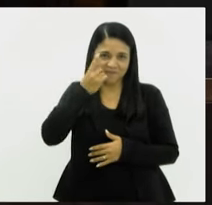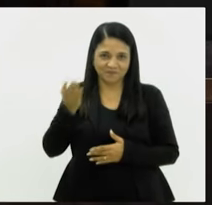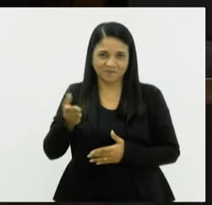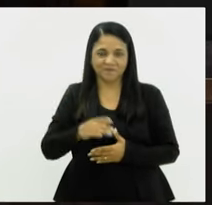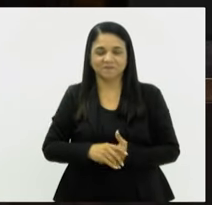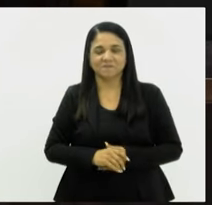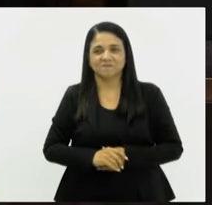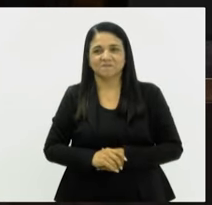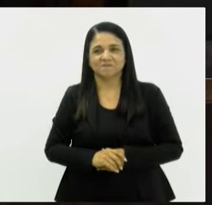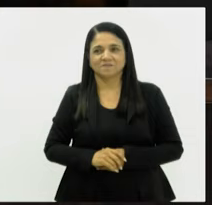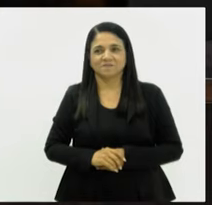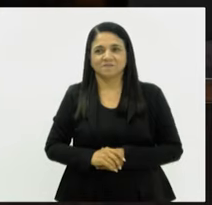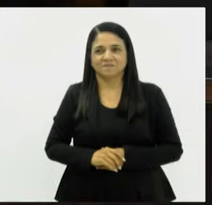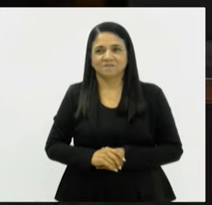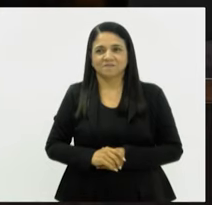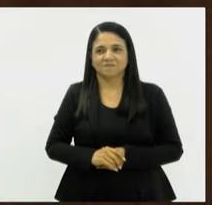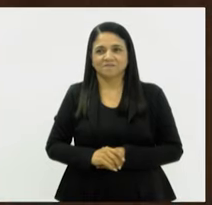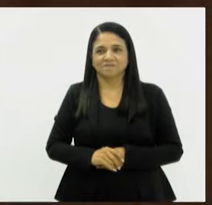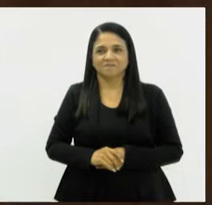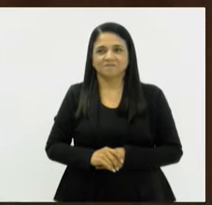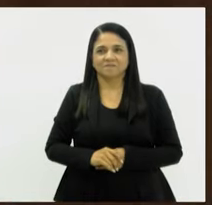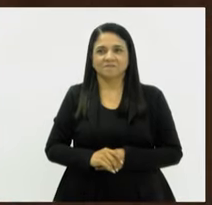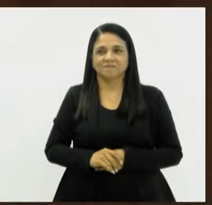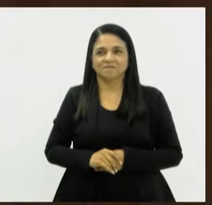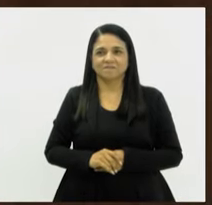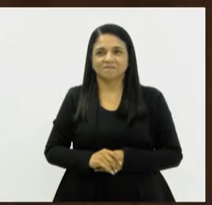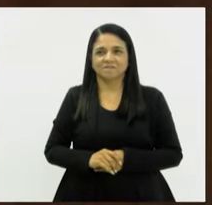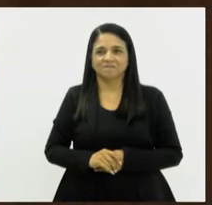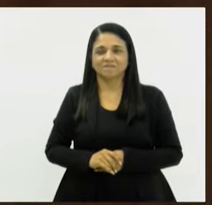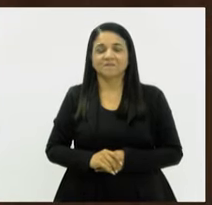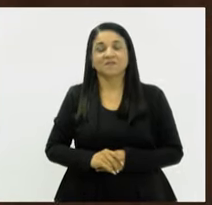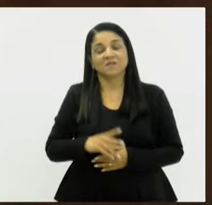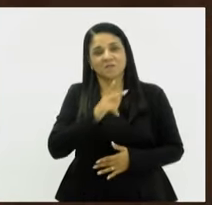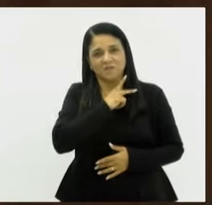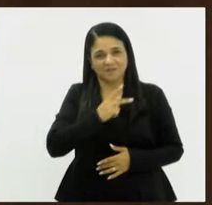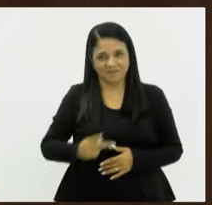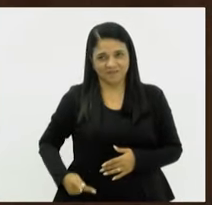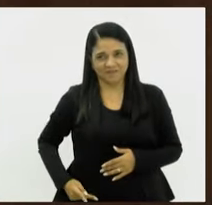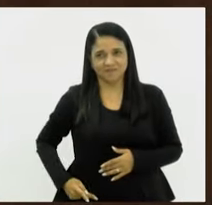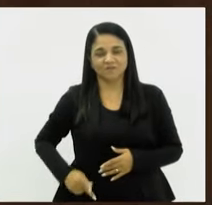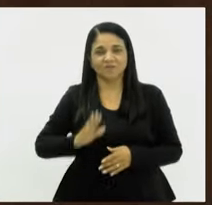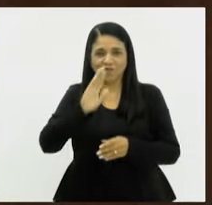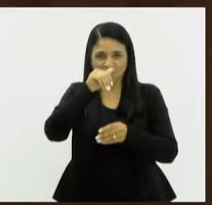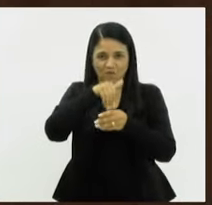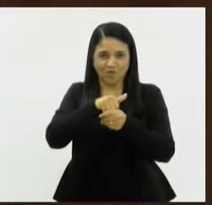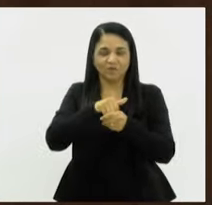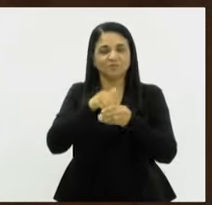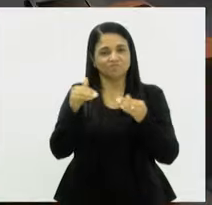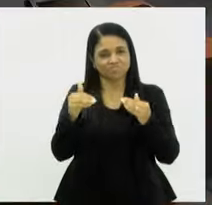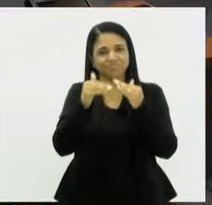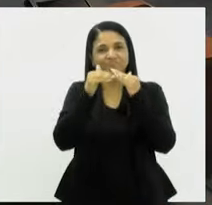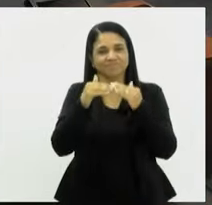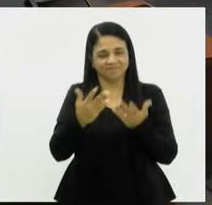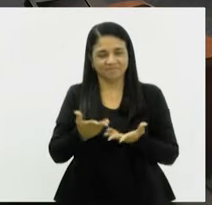Ah, não, ele é. Presidente. Não é, Voto favorável.